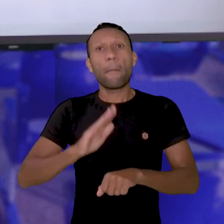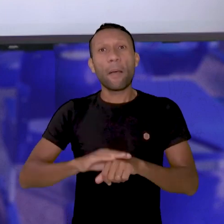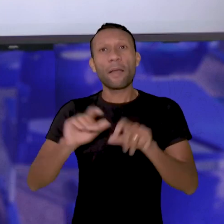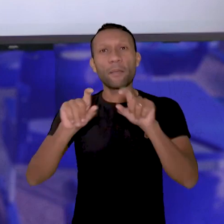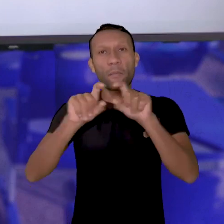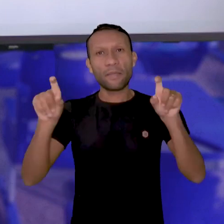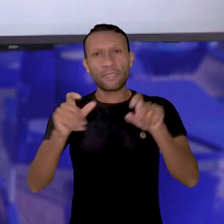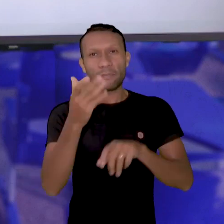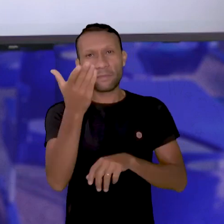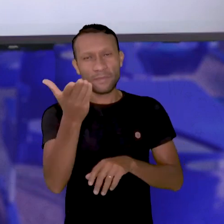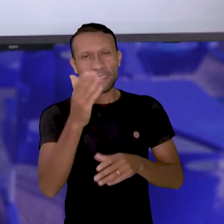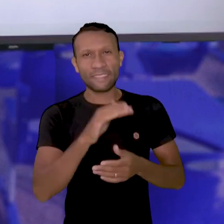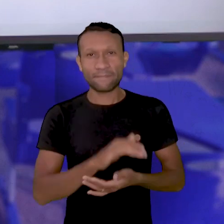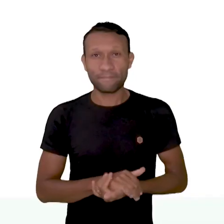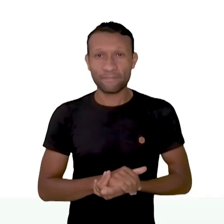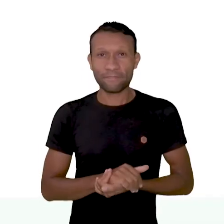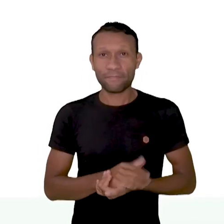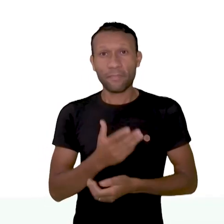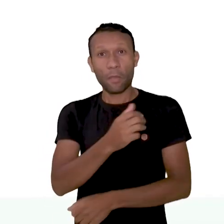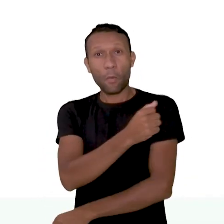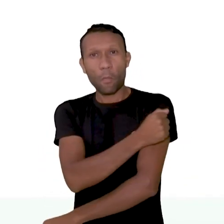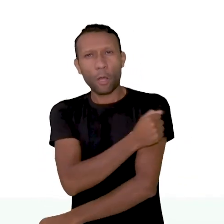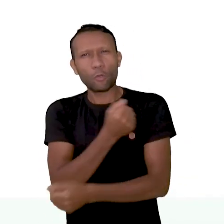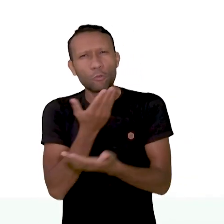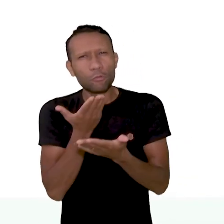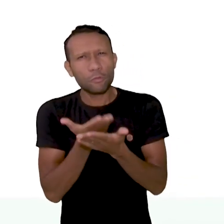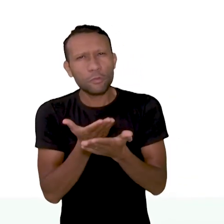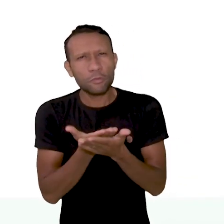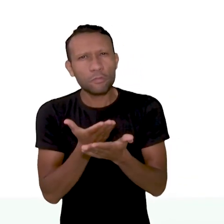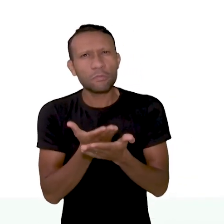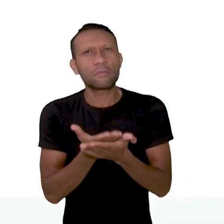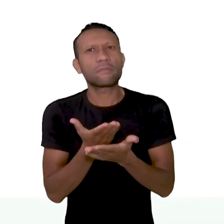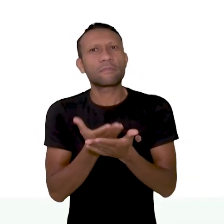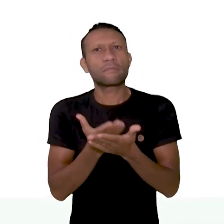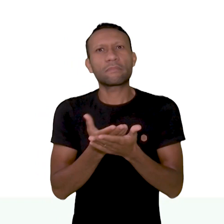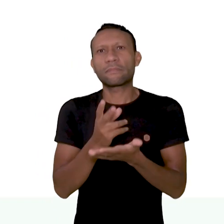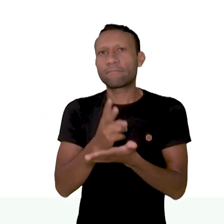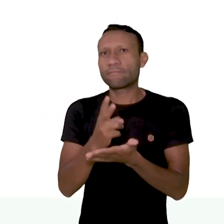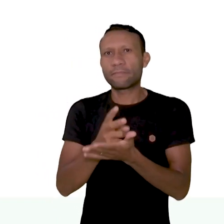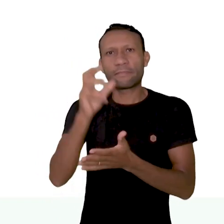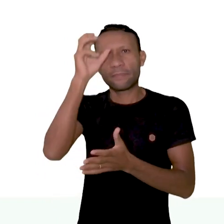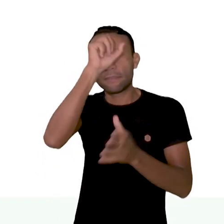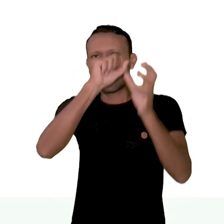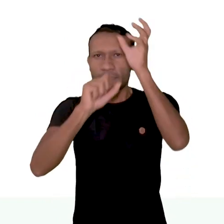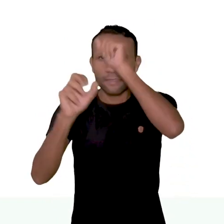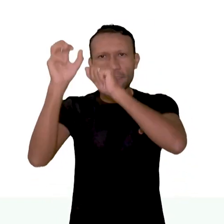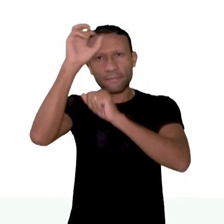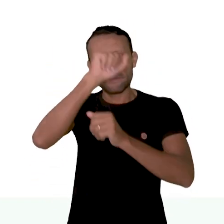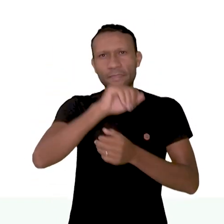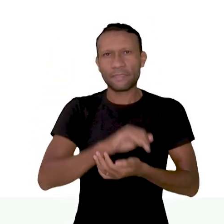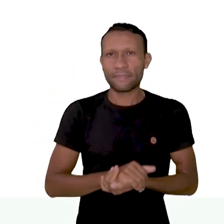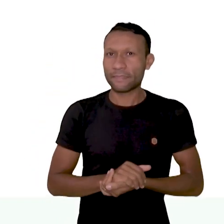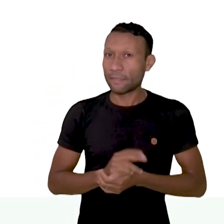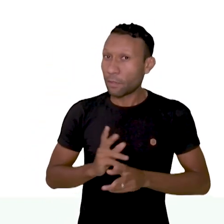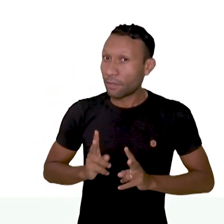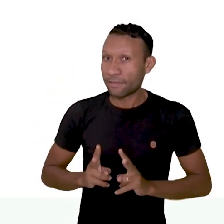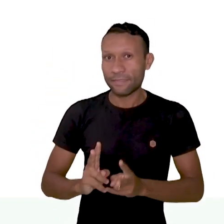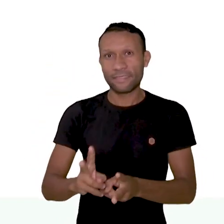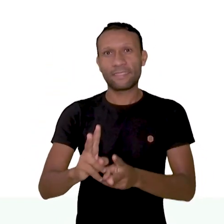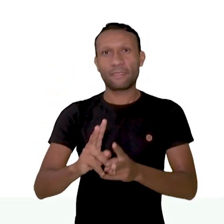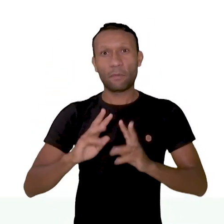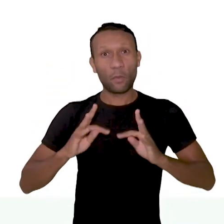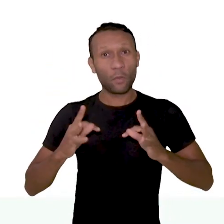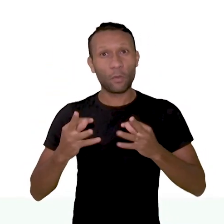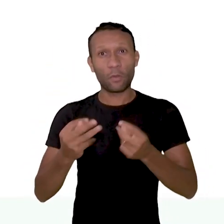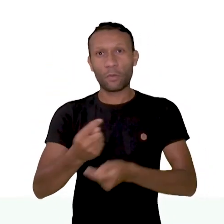para vocês. Seja um estudante enquanto você tiver algo para aprender, ou seja, por toda a sua vida.